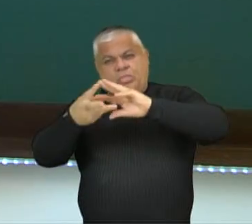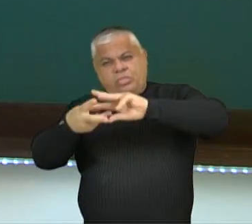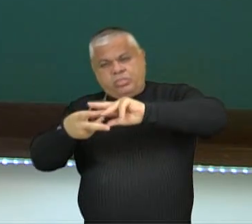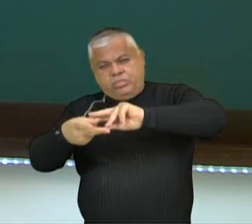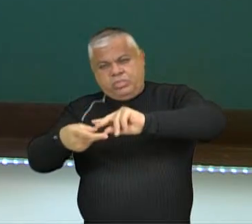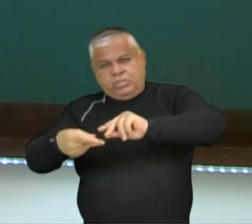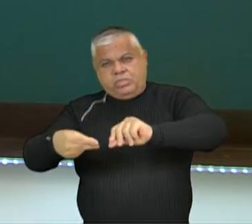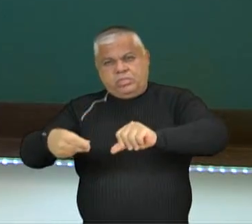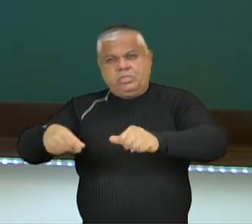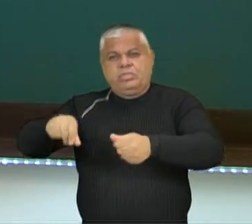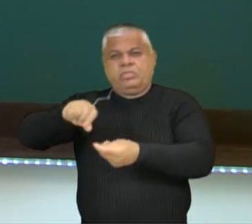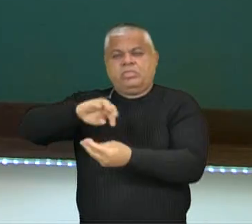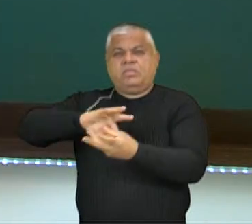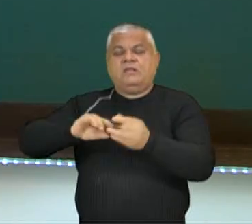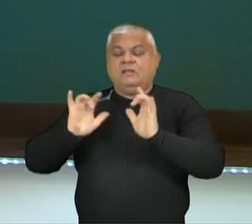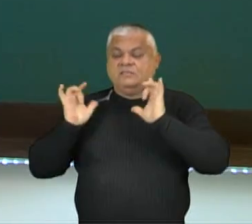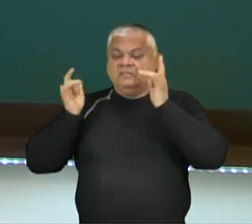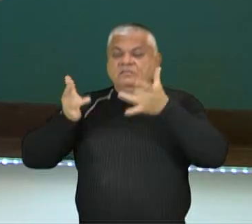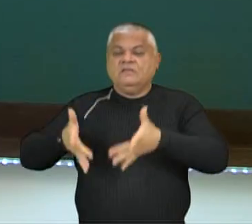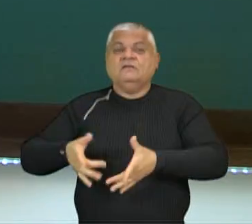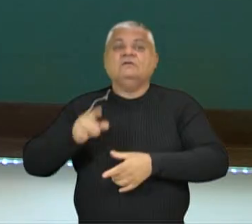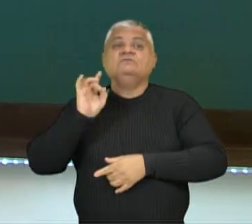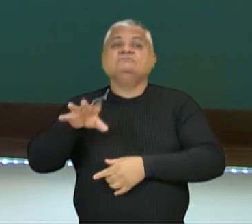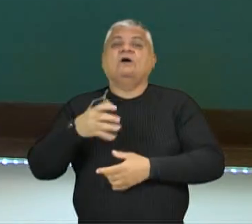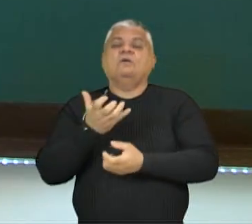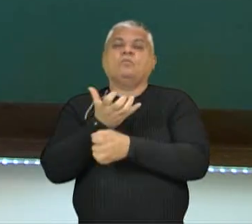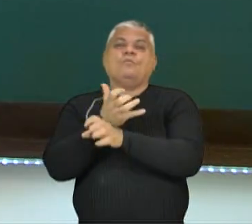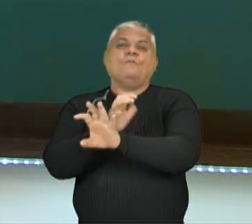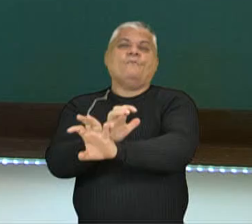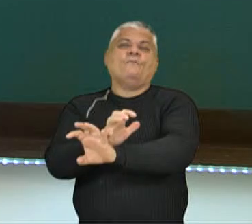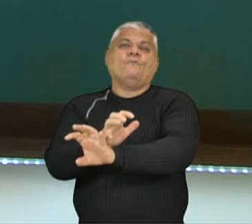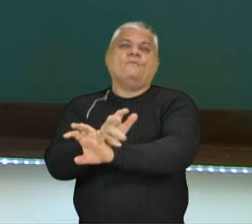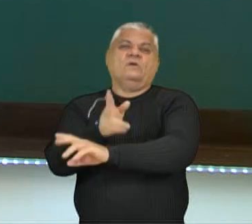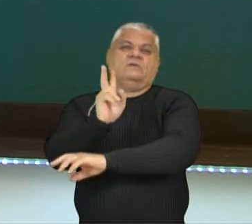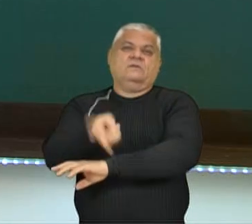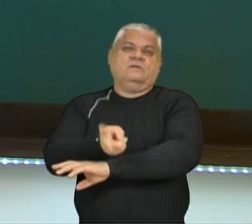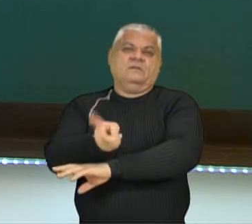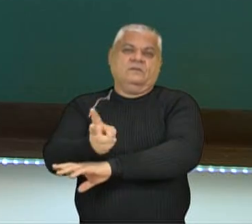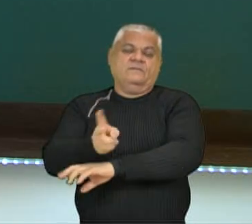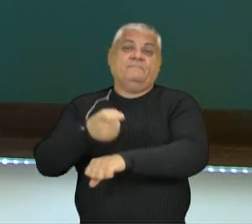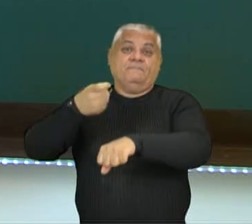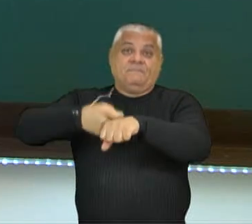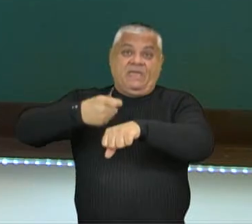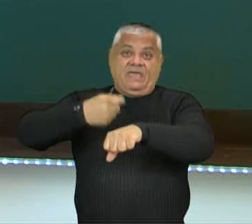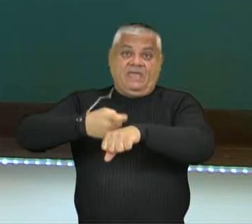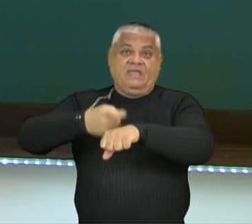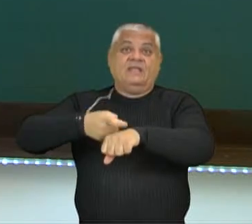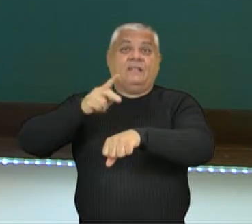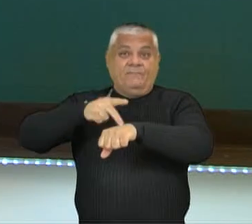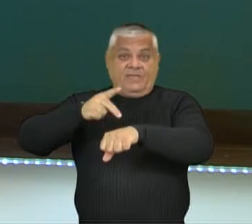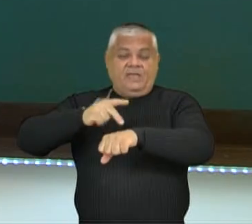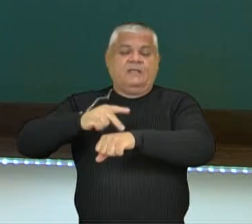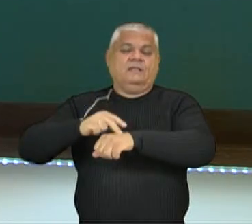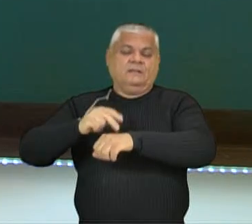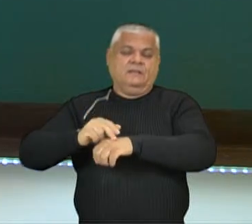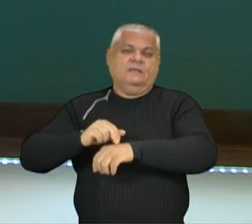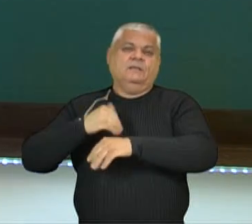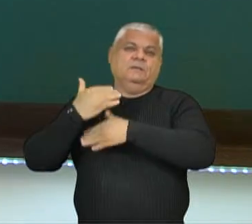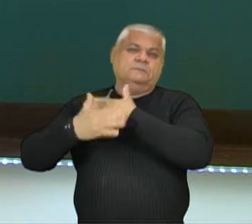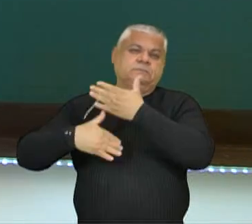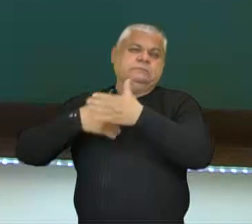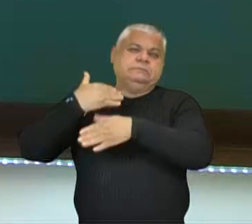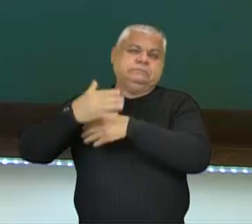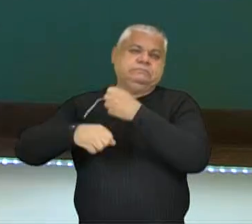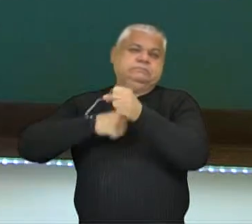saprófagos e que muitas vezes isso pode permanecer nesse ambiente rochoso que vai ser formado e que depende dessa rocha